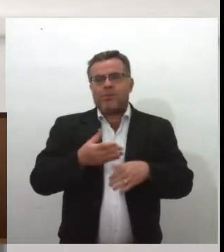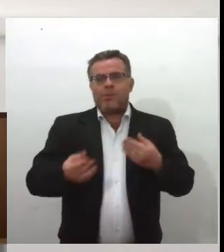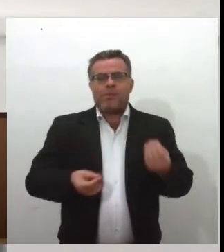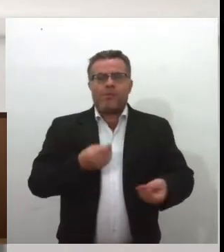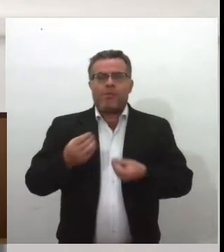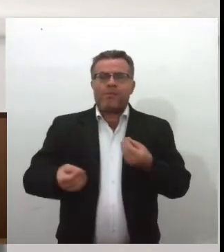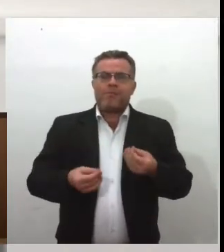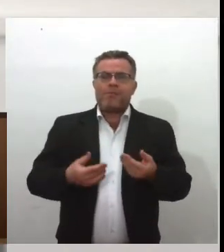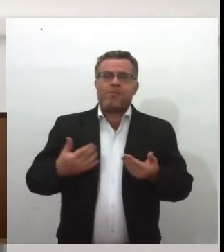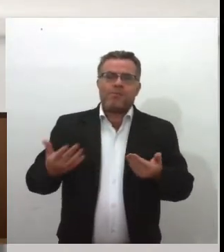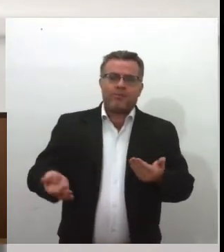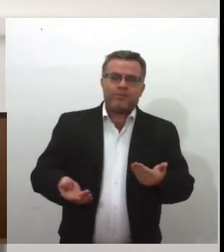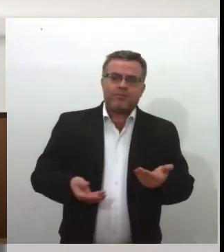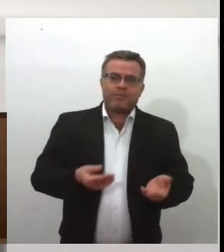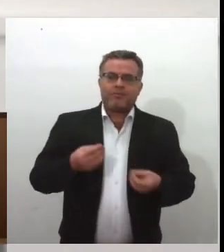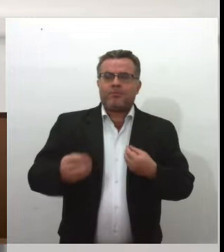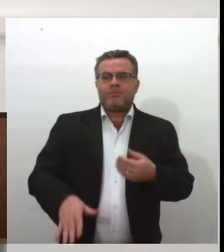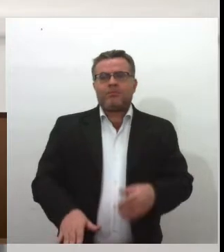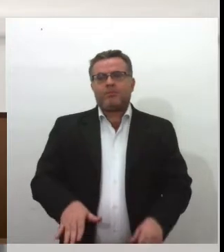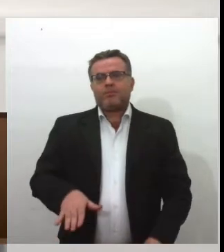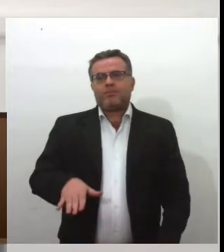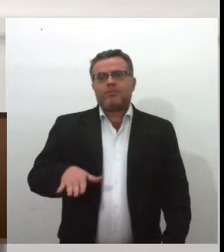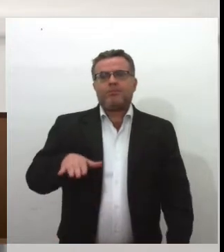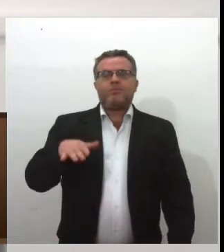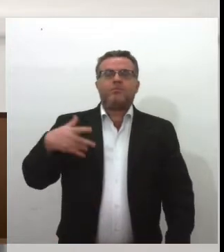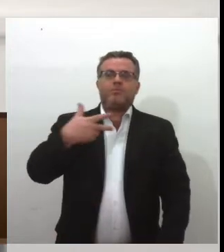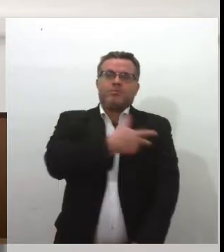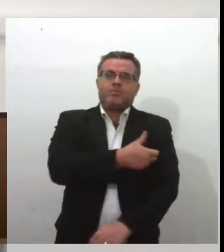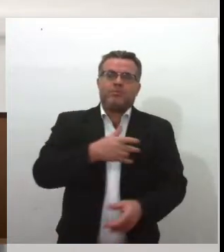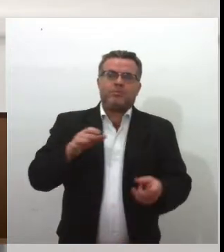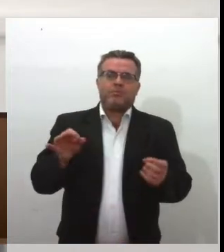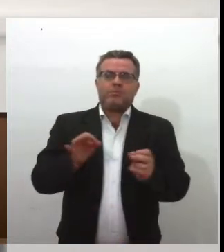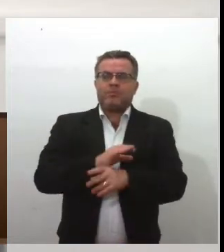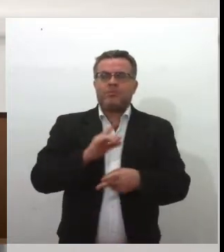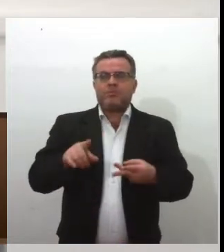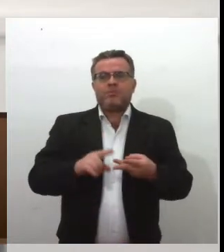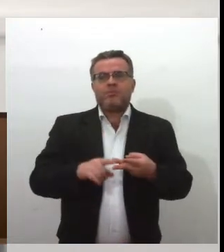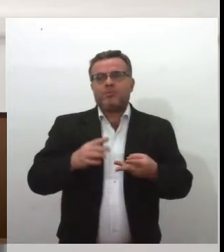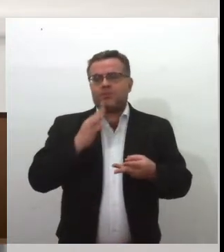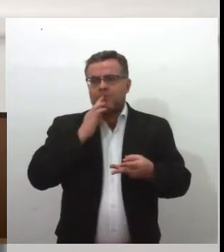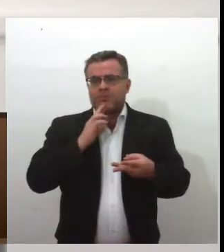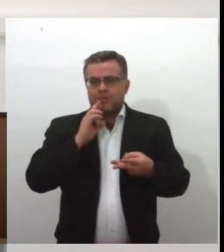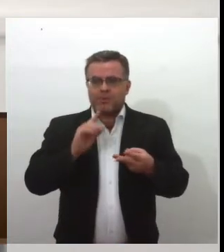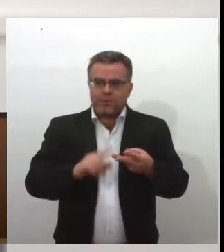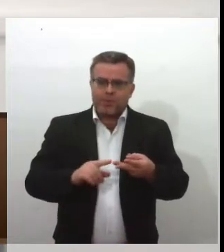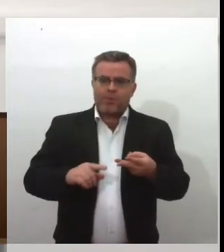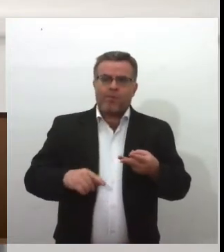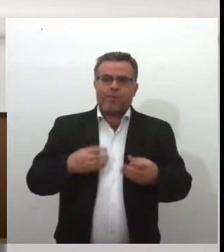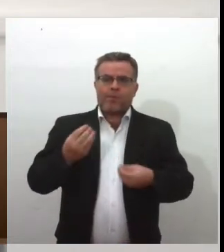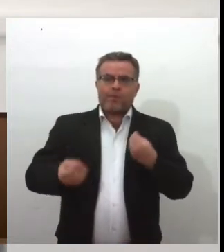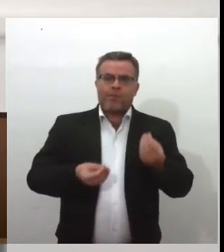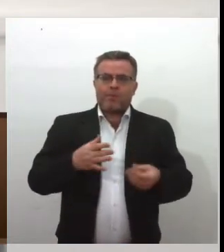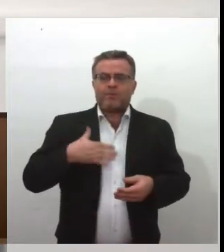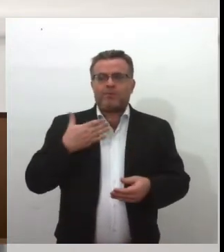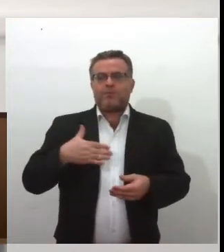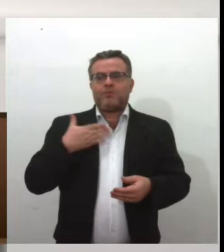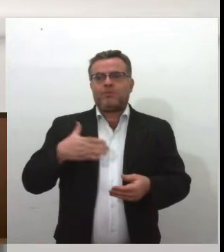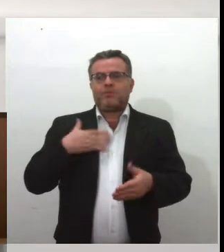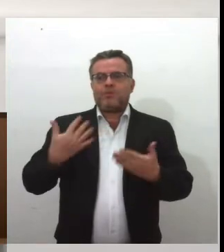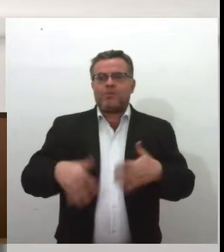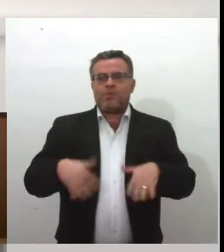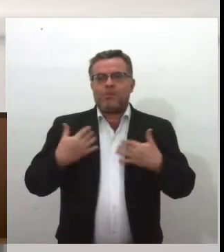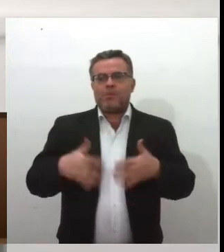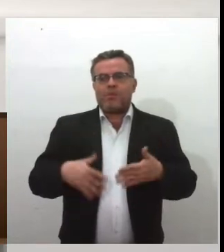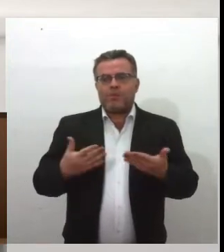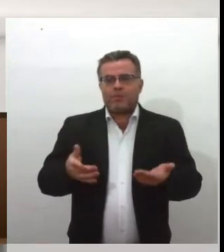intervenção, desde pequenininho, aquelas questões de vacina, questão do dentista, como eu mencionei, isso assusta. Considerando